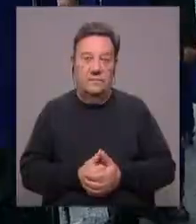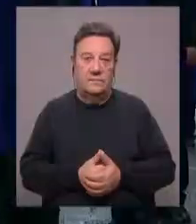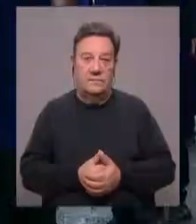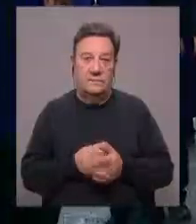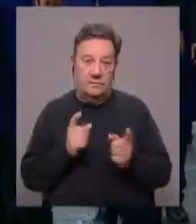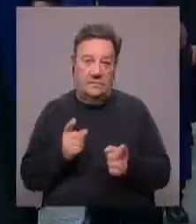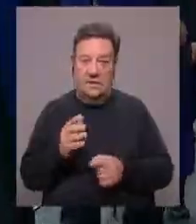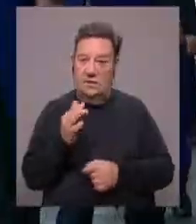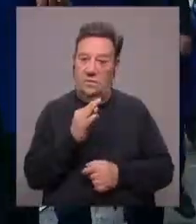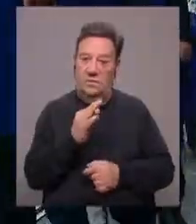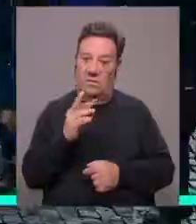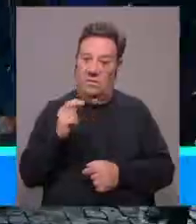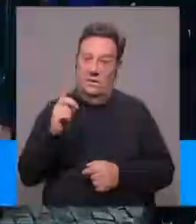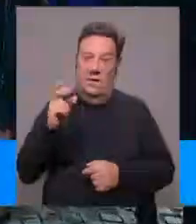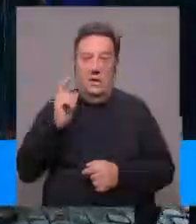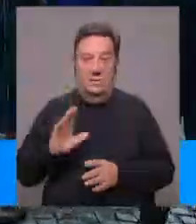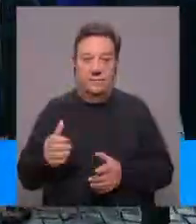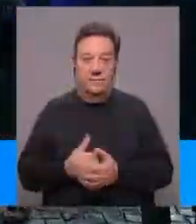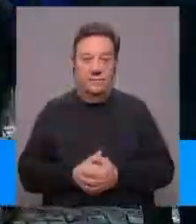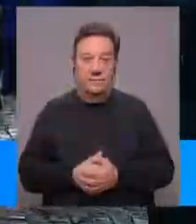É assim há 436 anos.